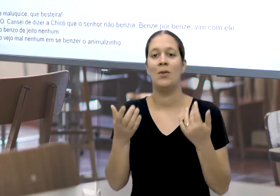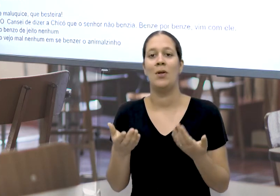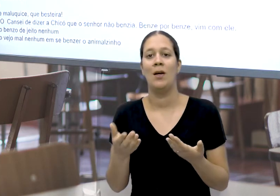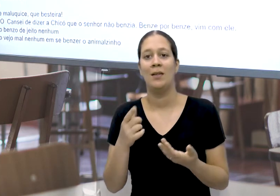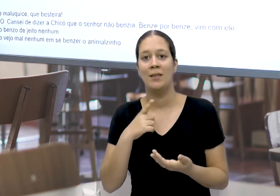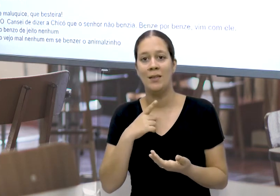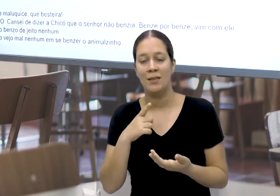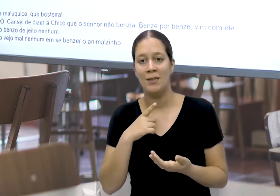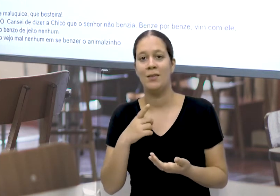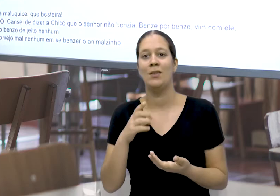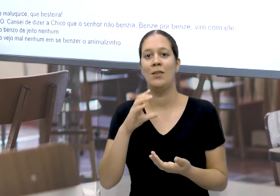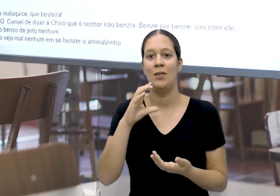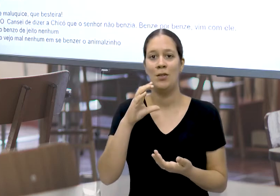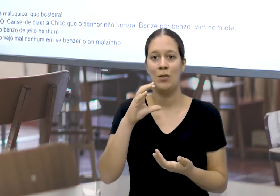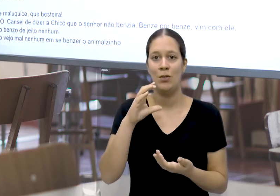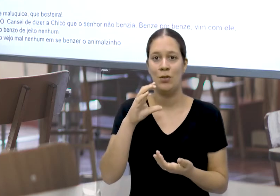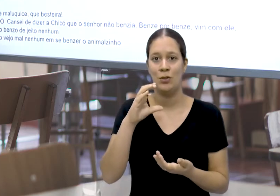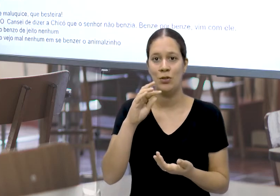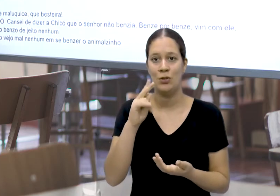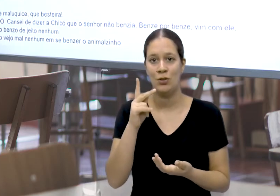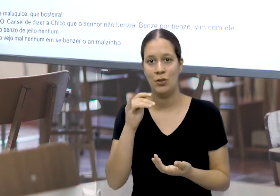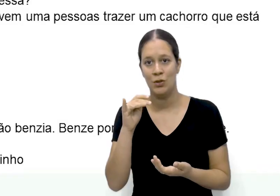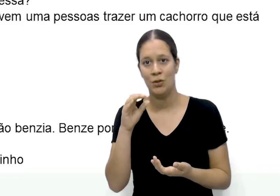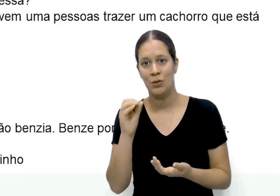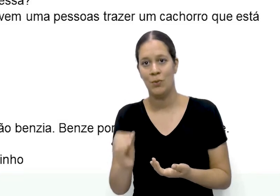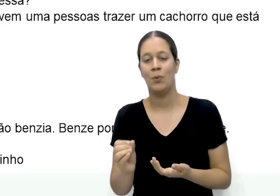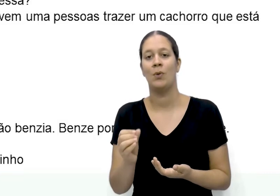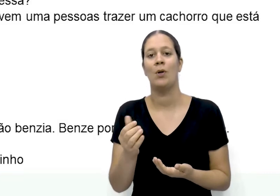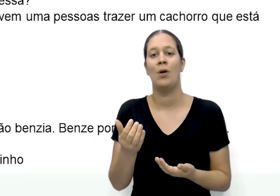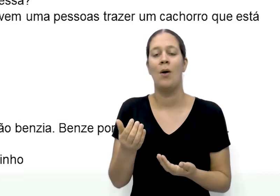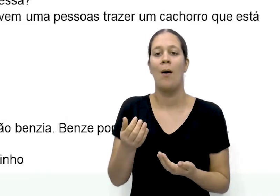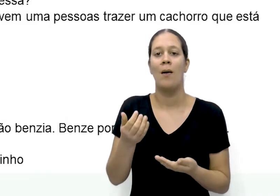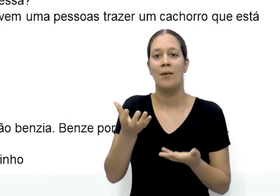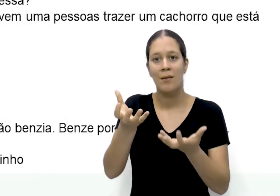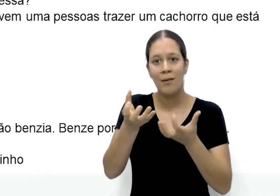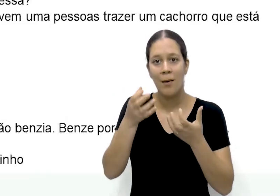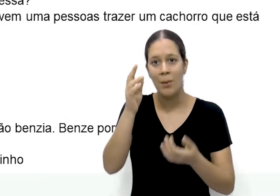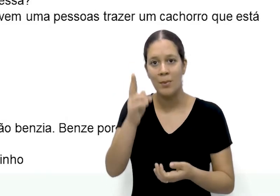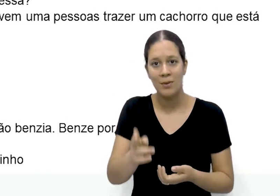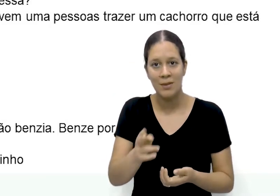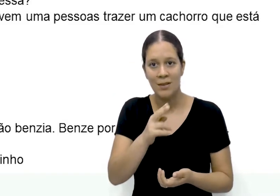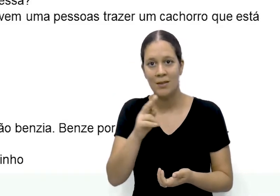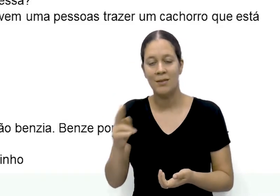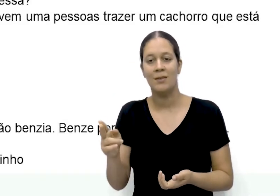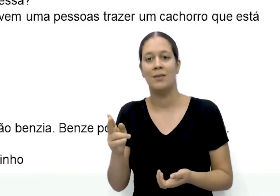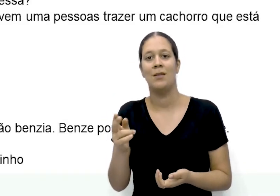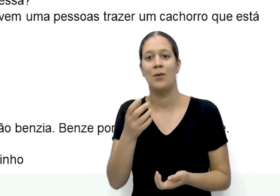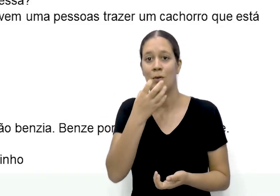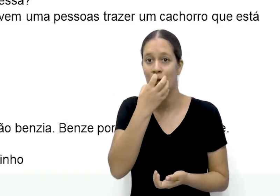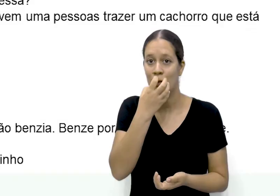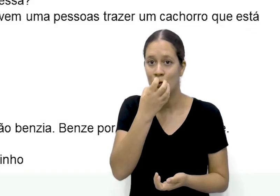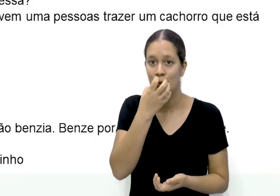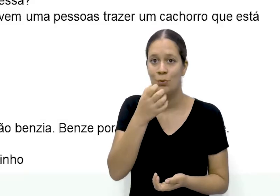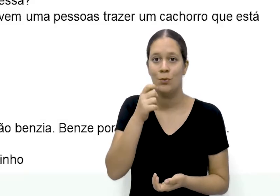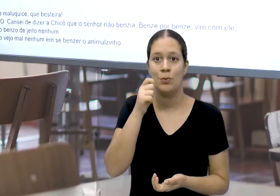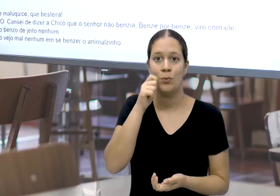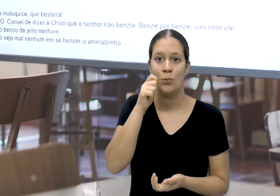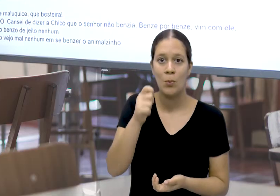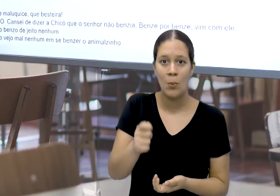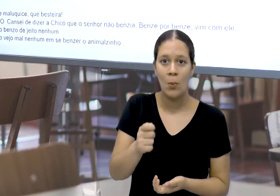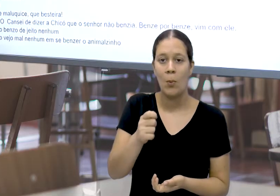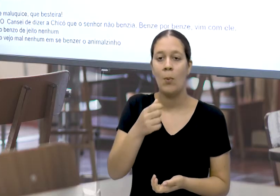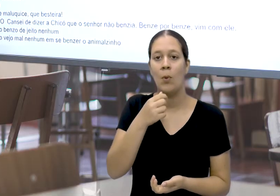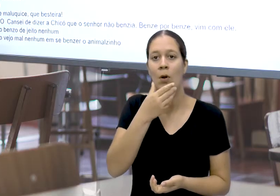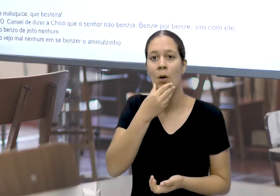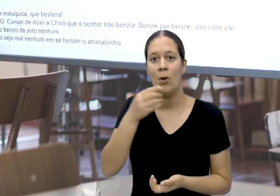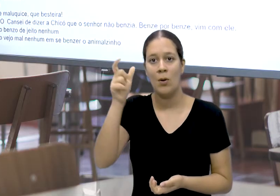e Chicó tentam convencer o padre a benzer a cadelinha do padeiro. E começam a mentir pro padre, dizendo que é